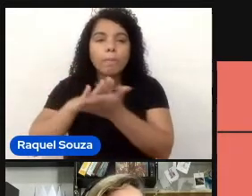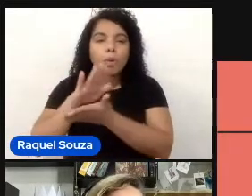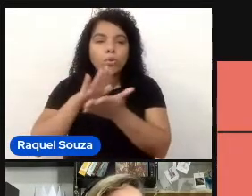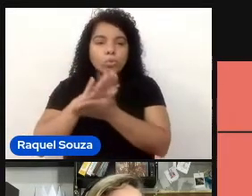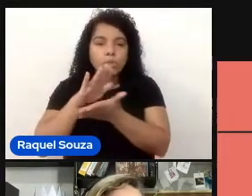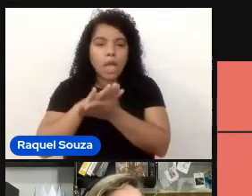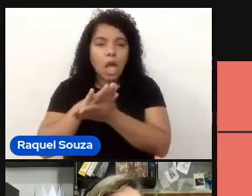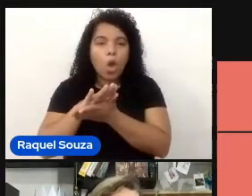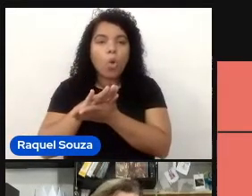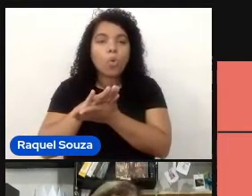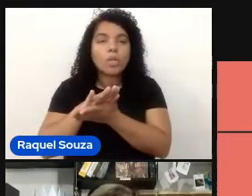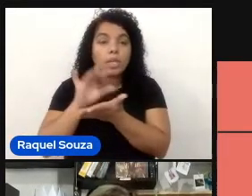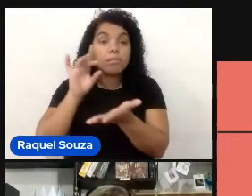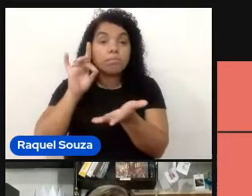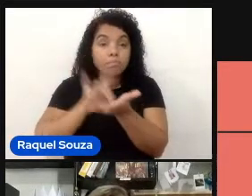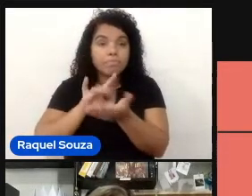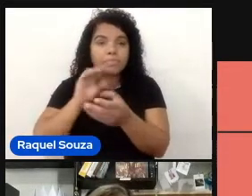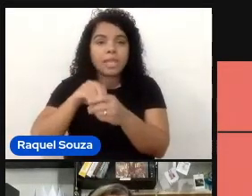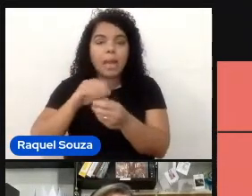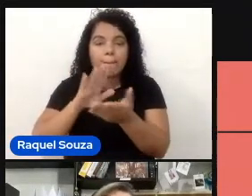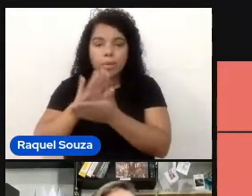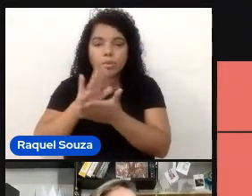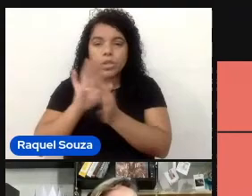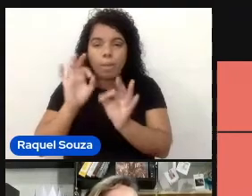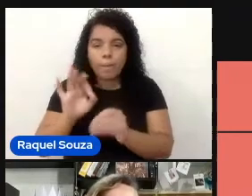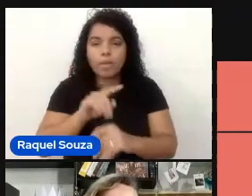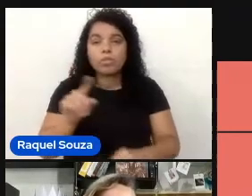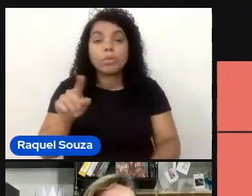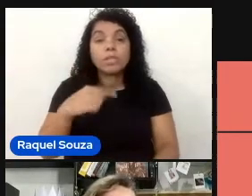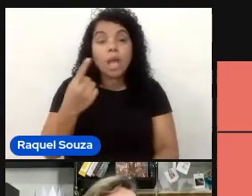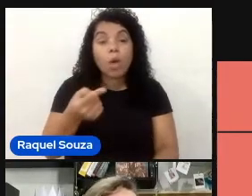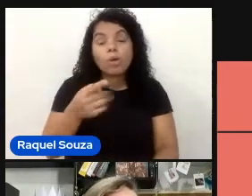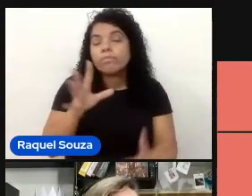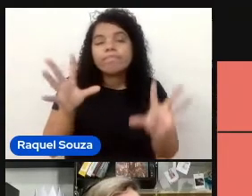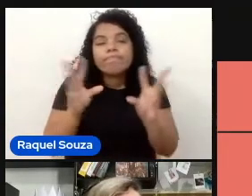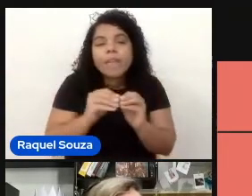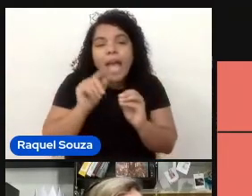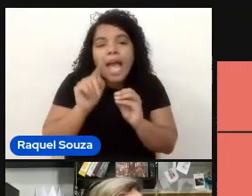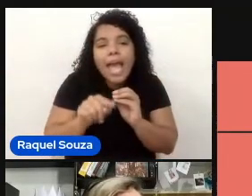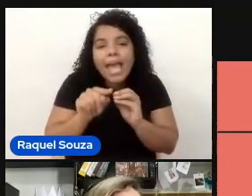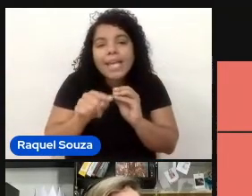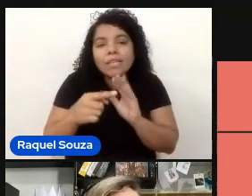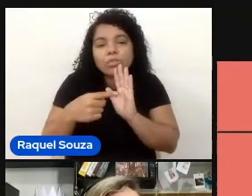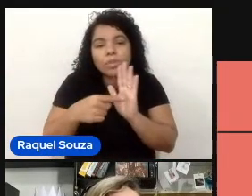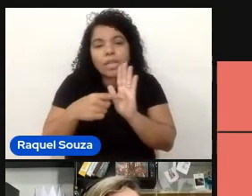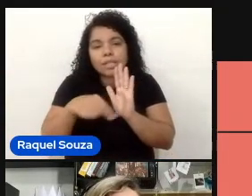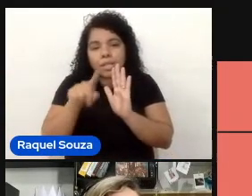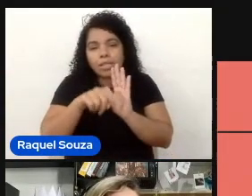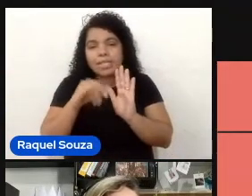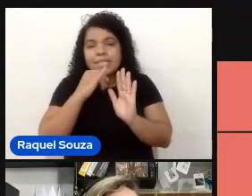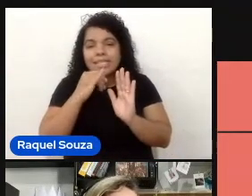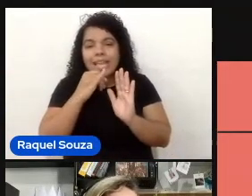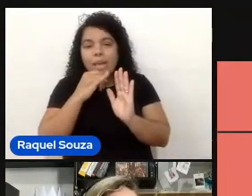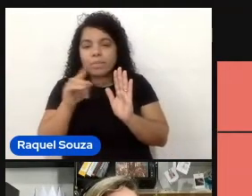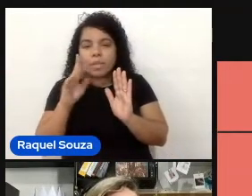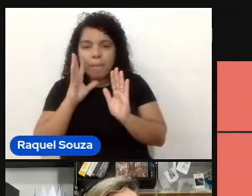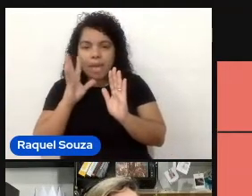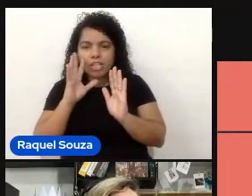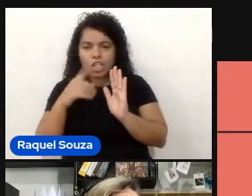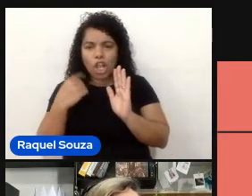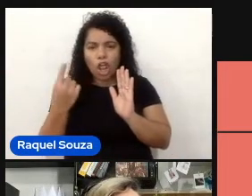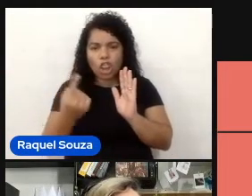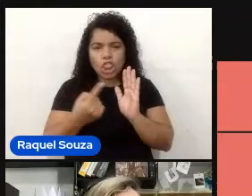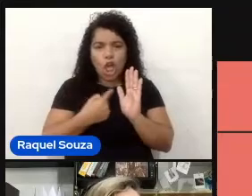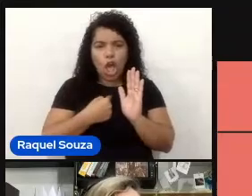a produção mesmo. Então eu acho que resumidamente é isso. Trazendo um pouquinho desses exemplos, imagina que nós,